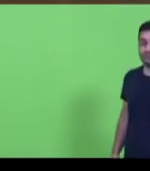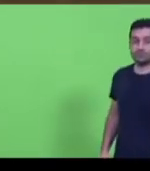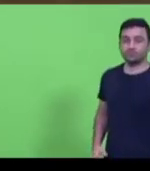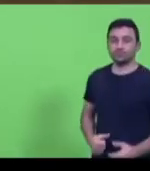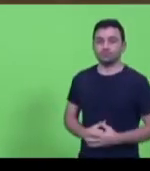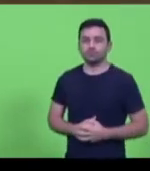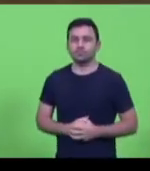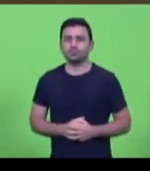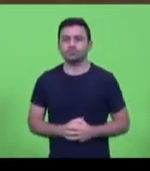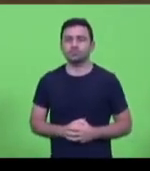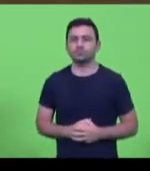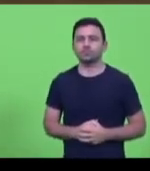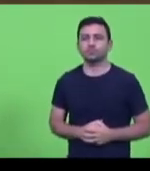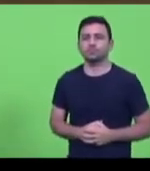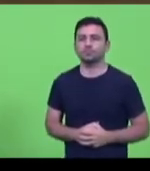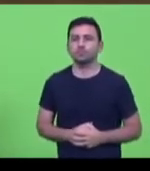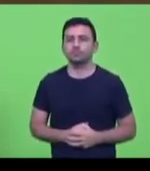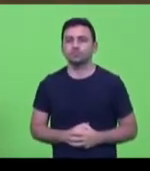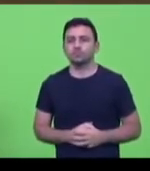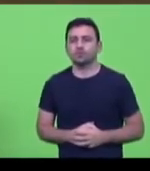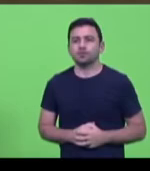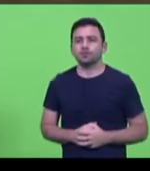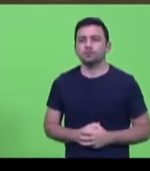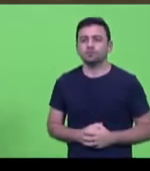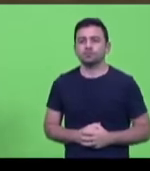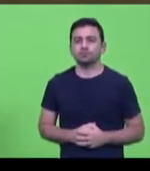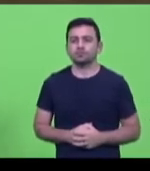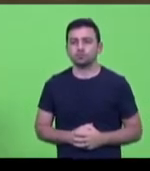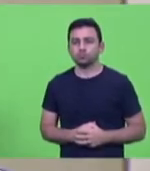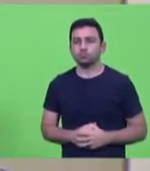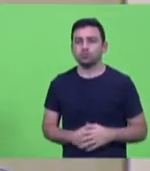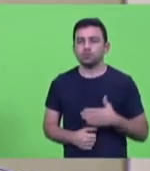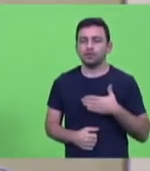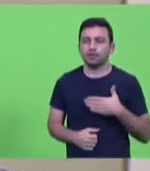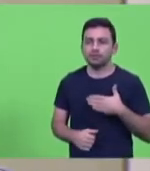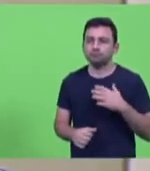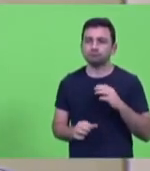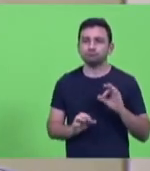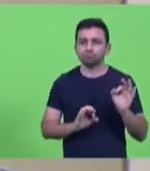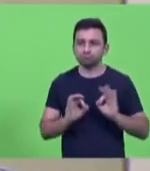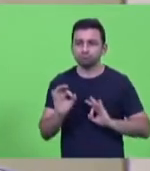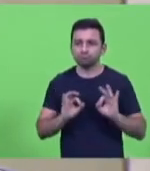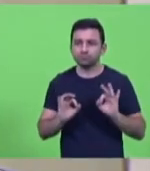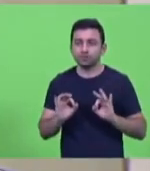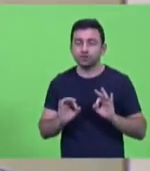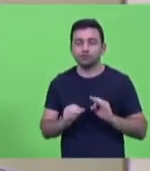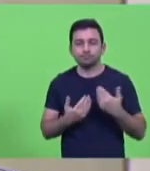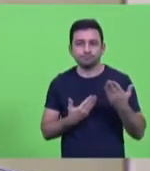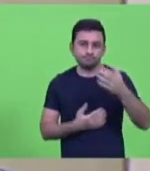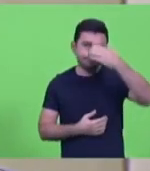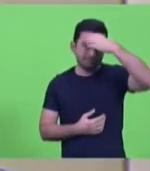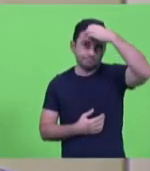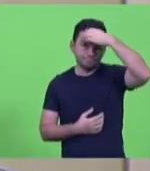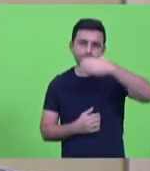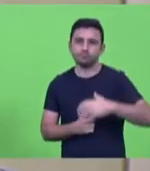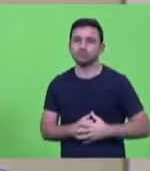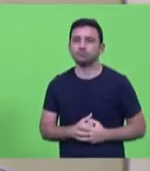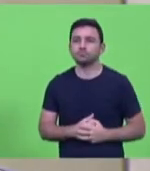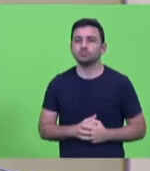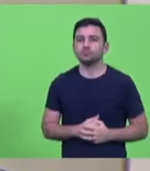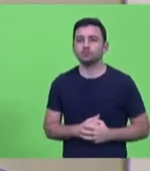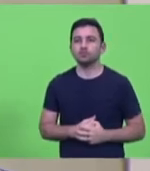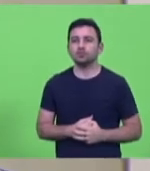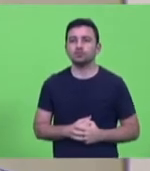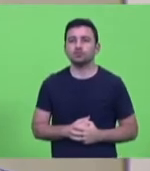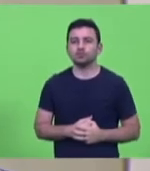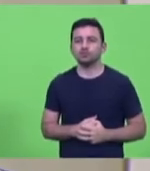mim saber o que está alterando. Posso dar uma explicação? Em discussão, com a palavra o deputado Coronel Mocelin. Boa tarde, presidente.